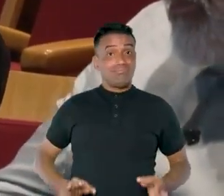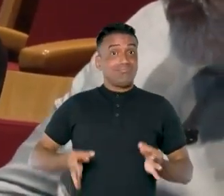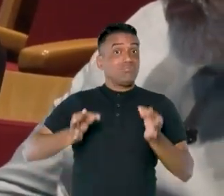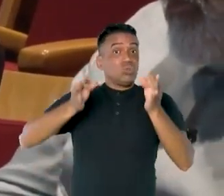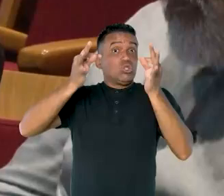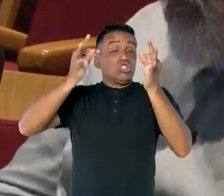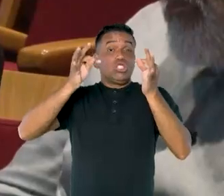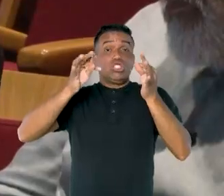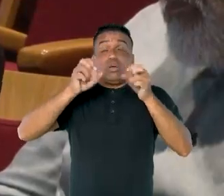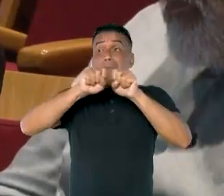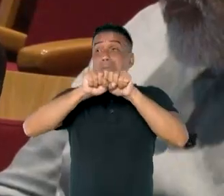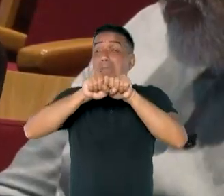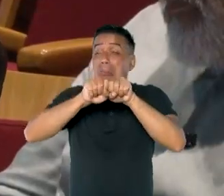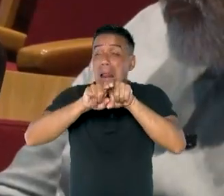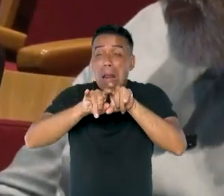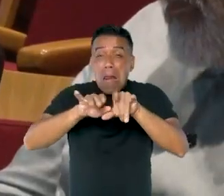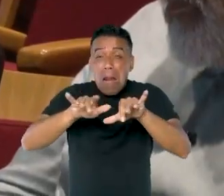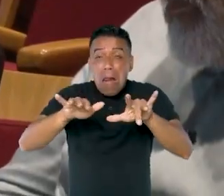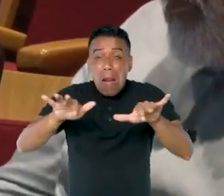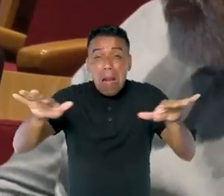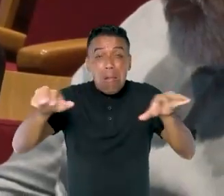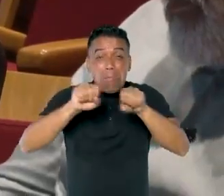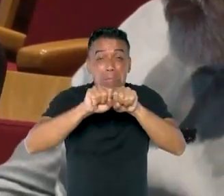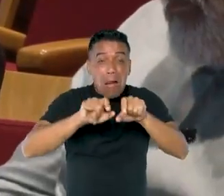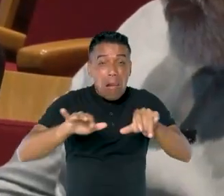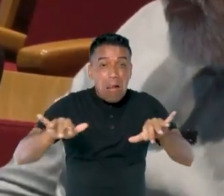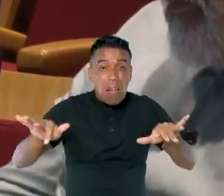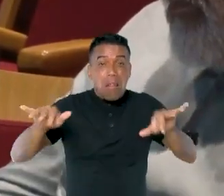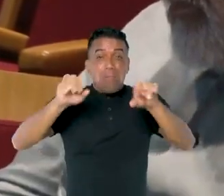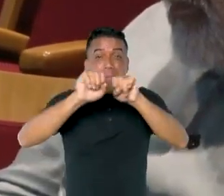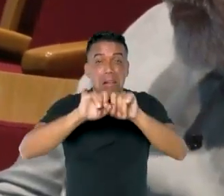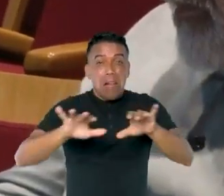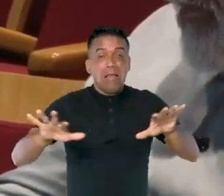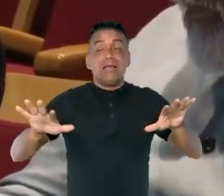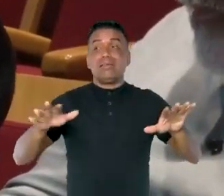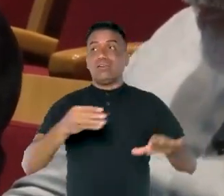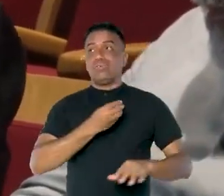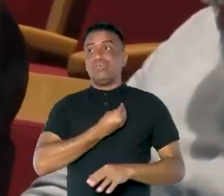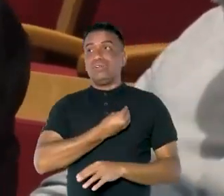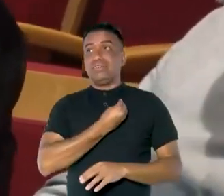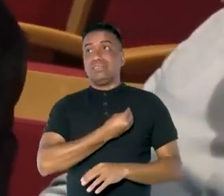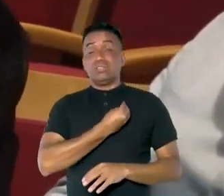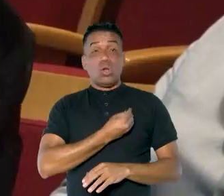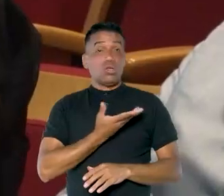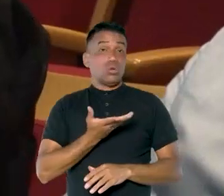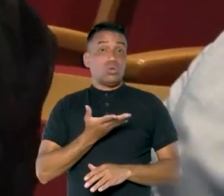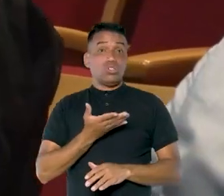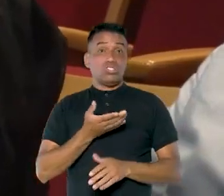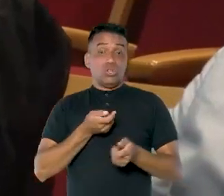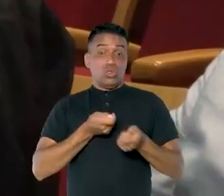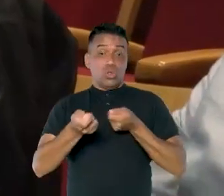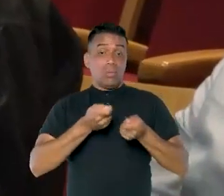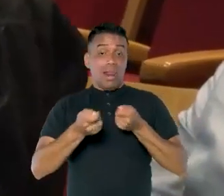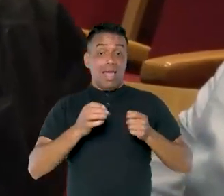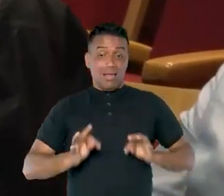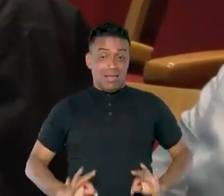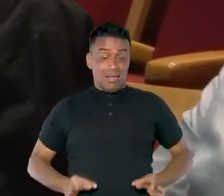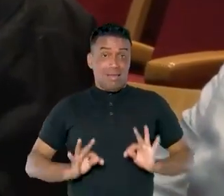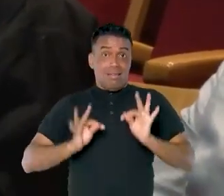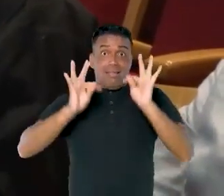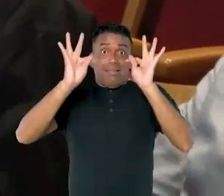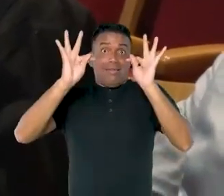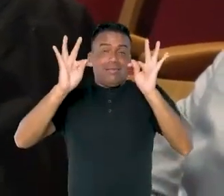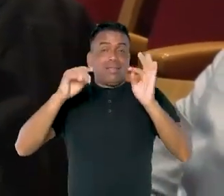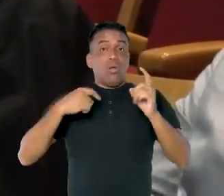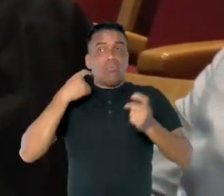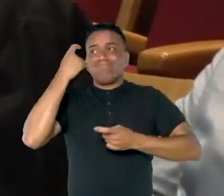vida, né? A curadoria das nossas vidas tornou-se uma coisa meio algorítmica. Então, eu fico muito